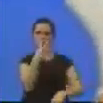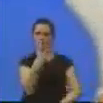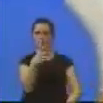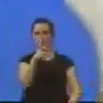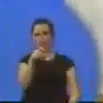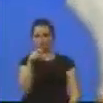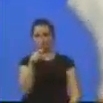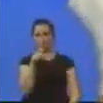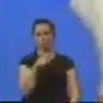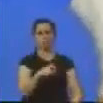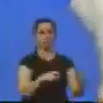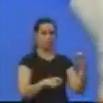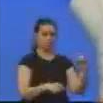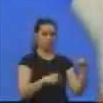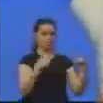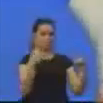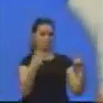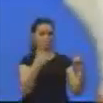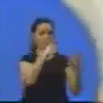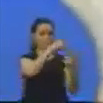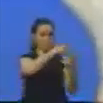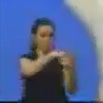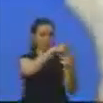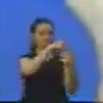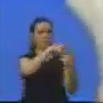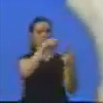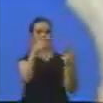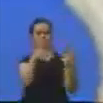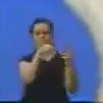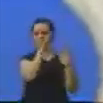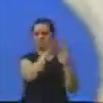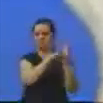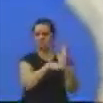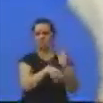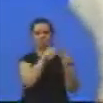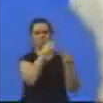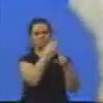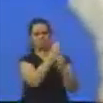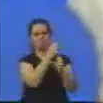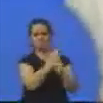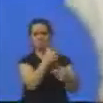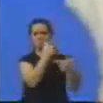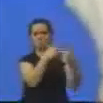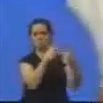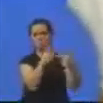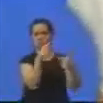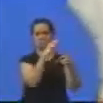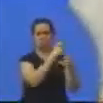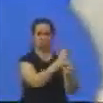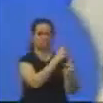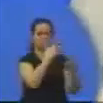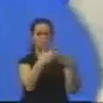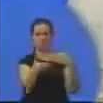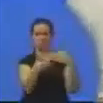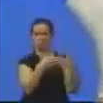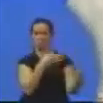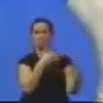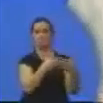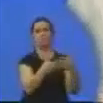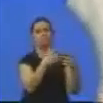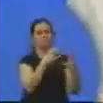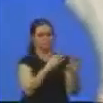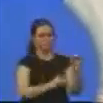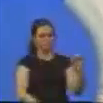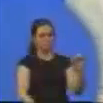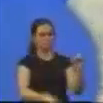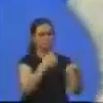raízes 0 e 1. Você vai calcular lá do seu jeito, fatorando, calculando por delta, por soma e produto, não importa. Encontrou 0